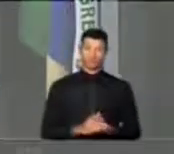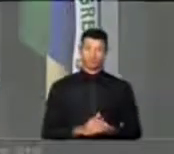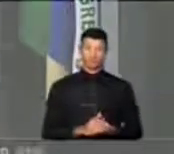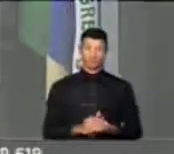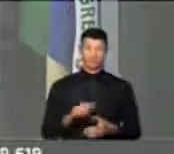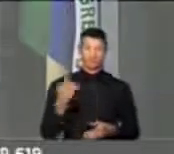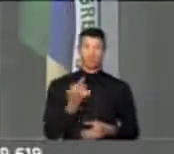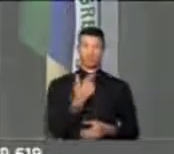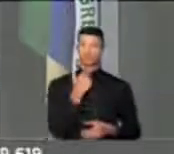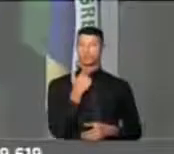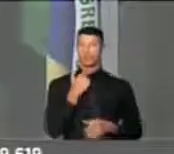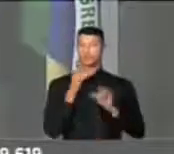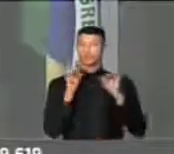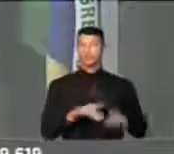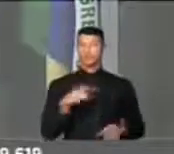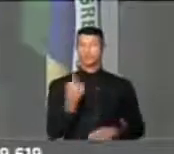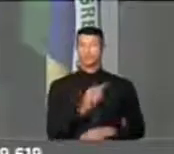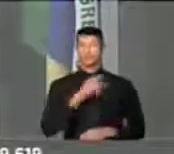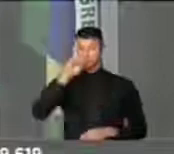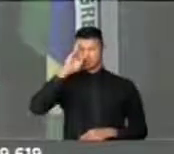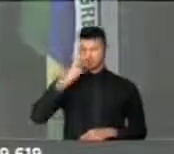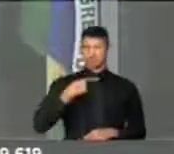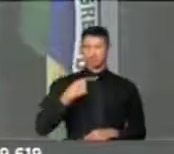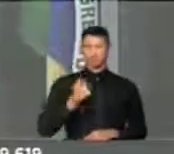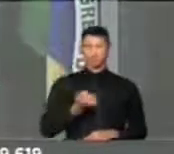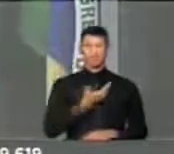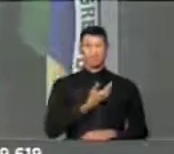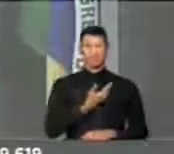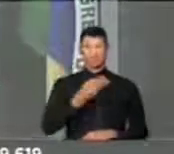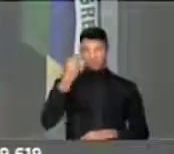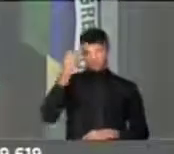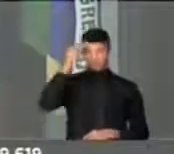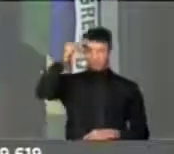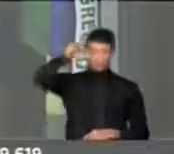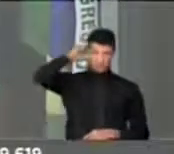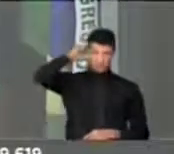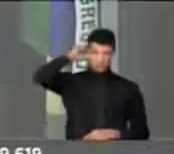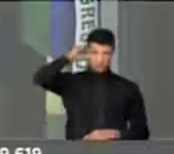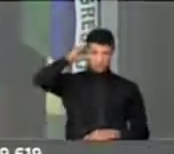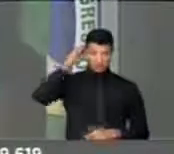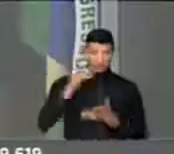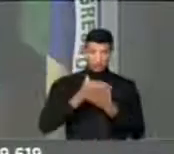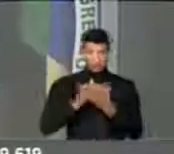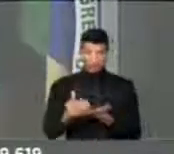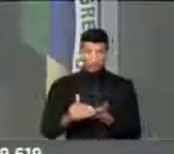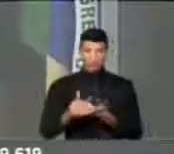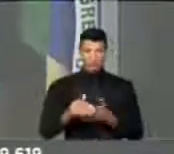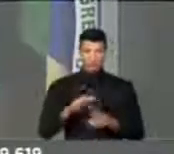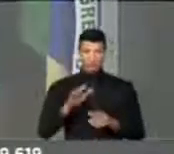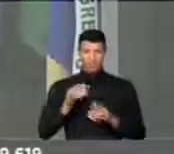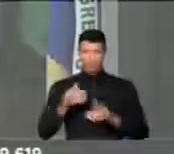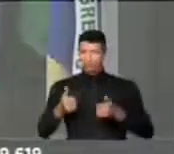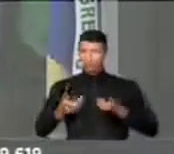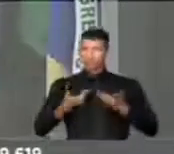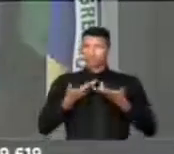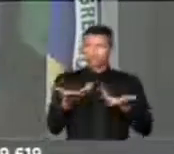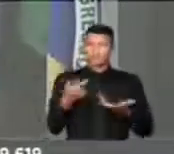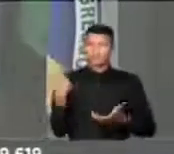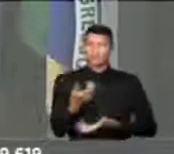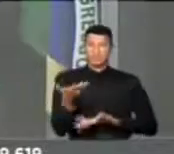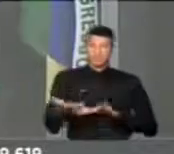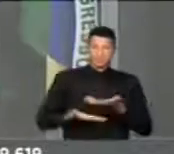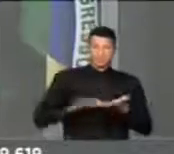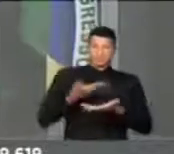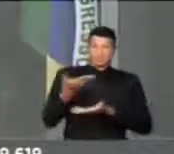Nós não podemos deixar, nós que somos amigos de Michel Temer, passar a impressão, a noção de que nós estamos